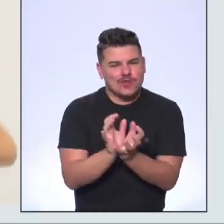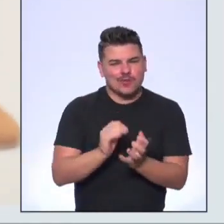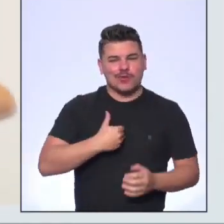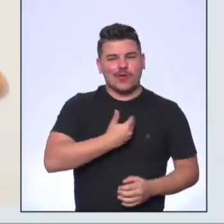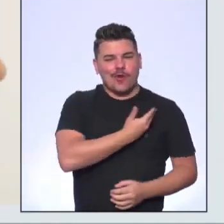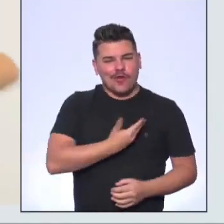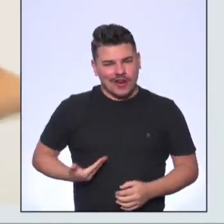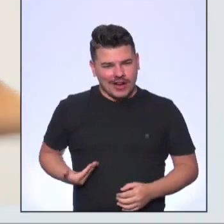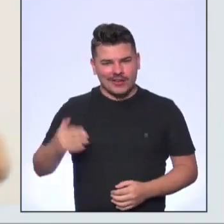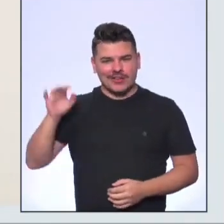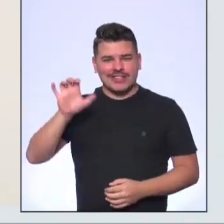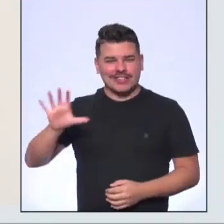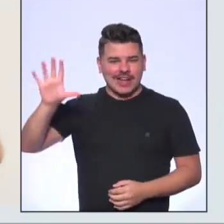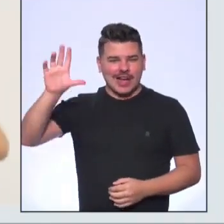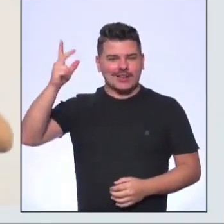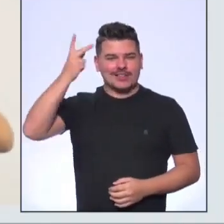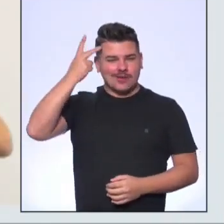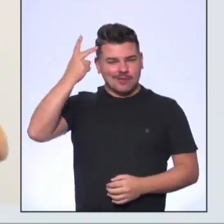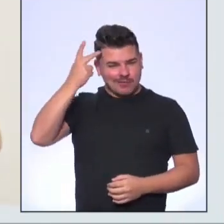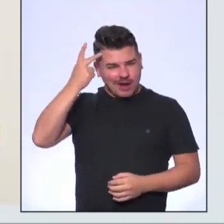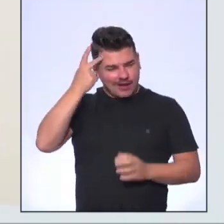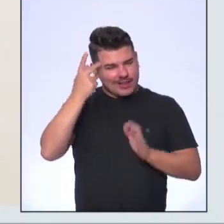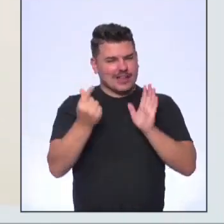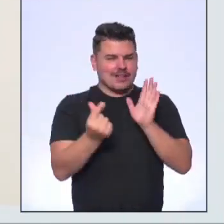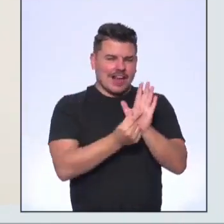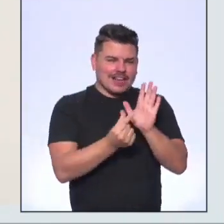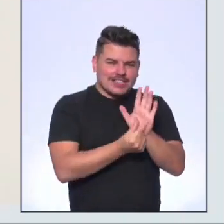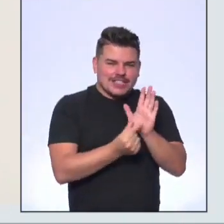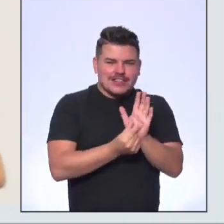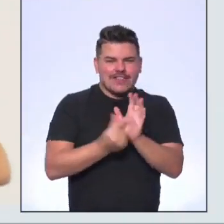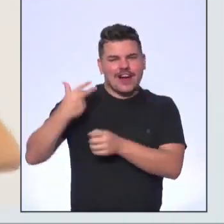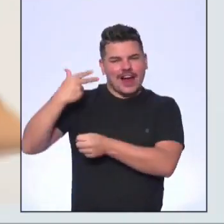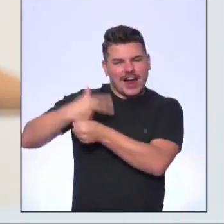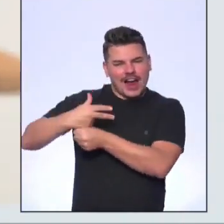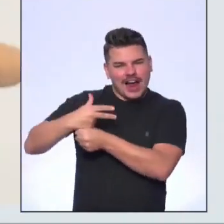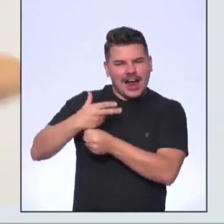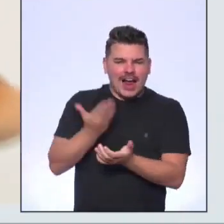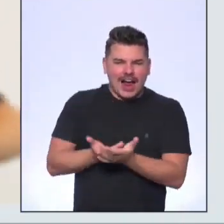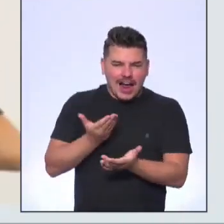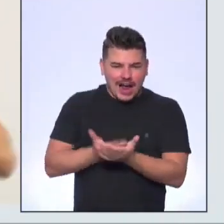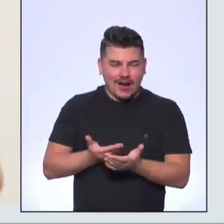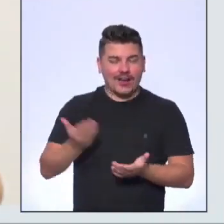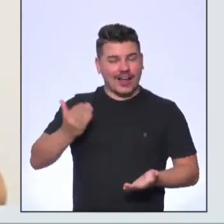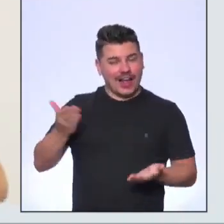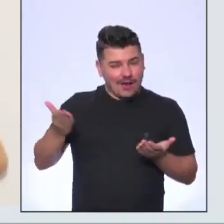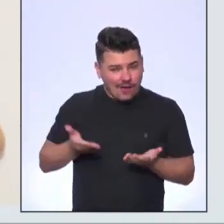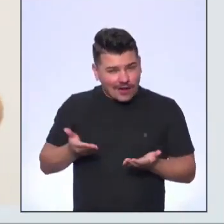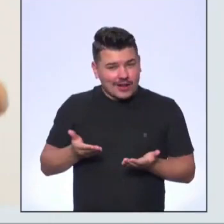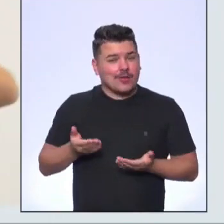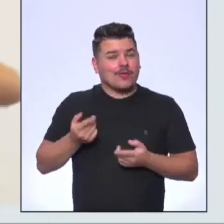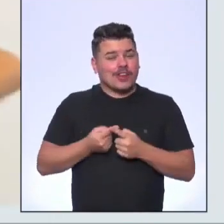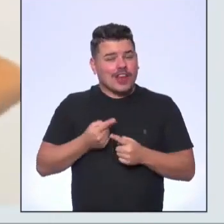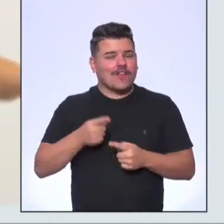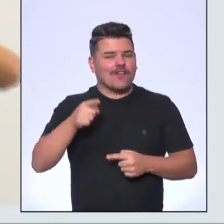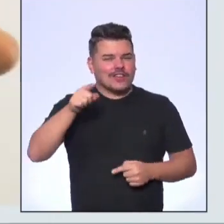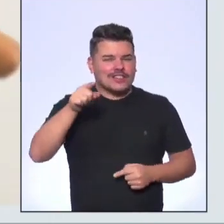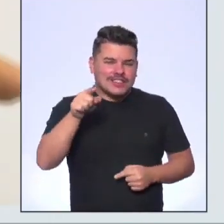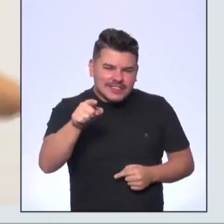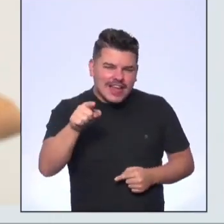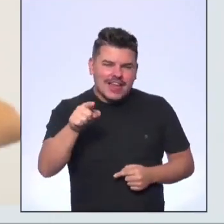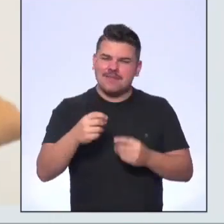estado, né? A criação desse aplicativo, a gravação dessas aulas online, para que você não